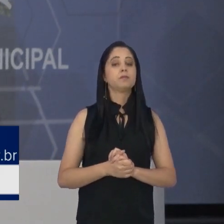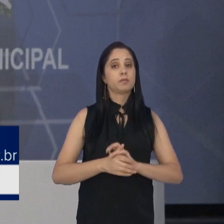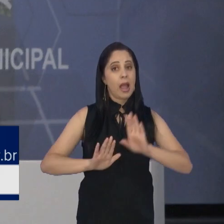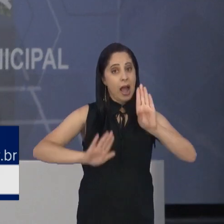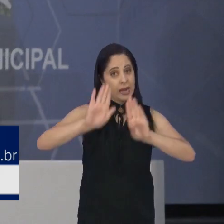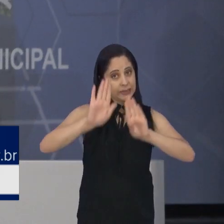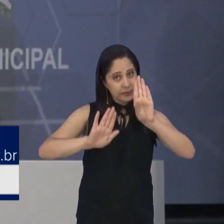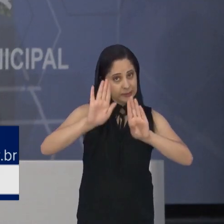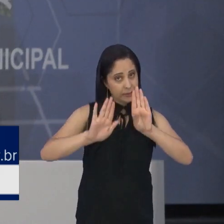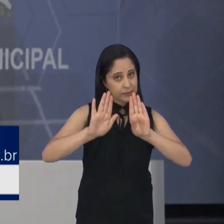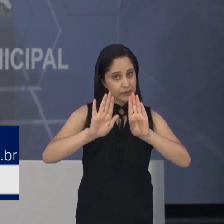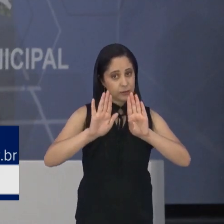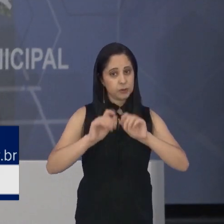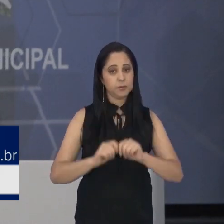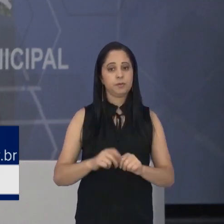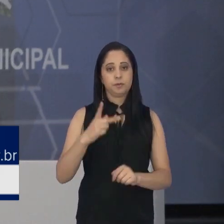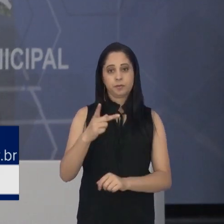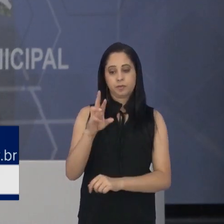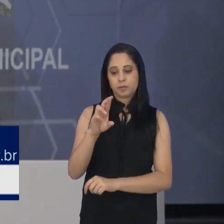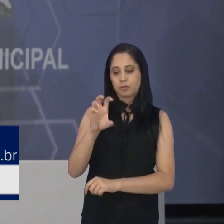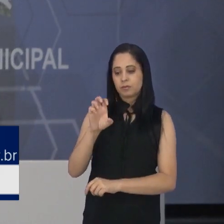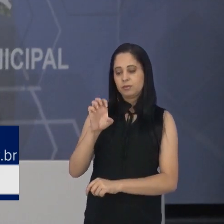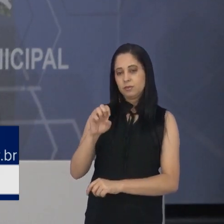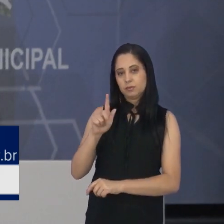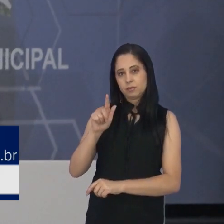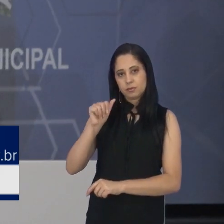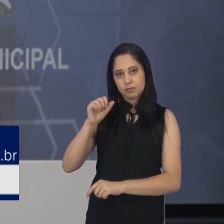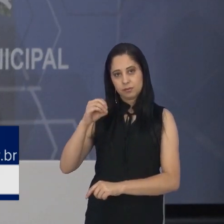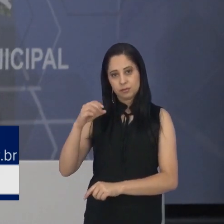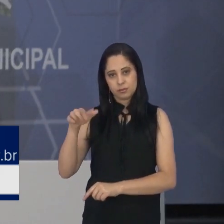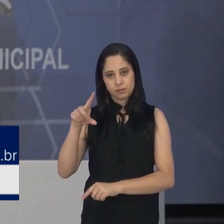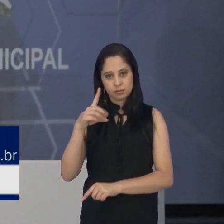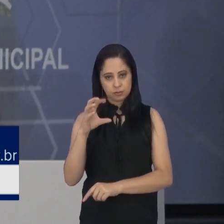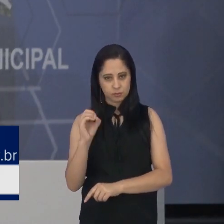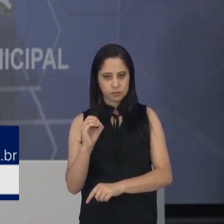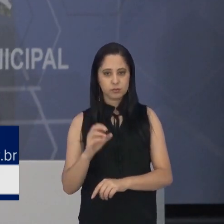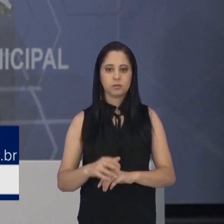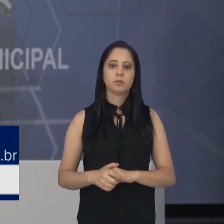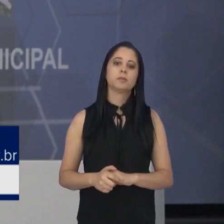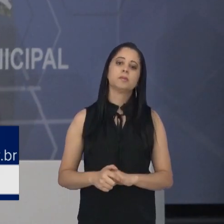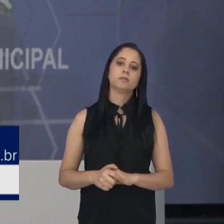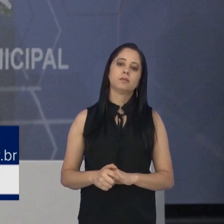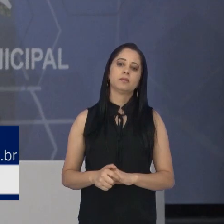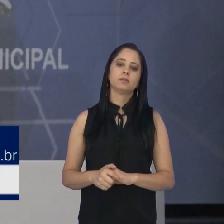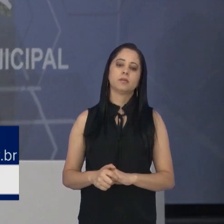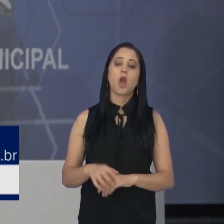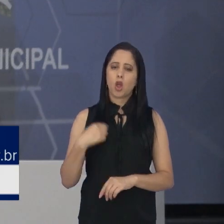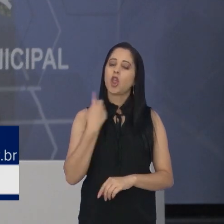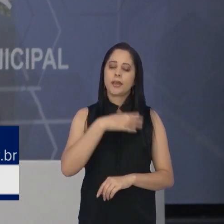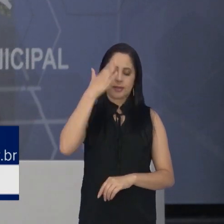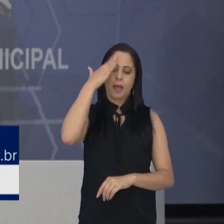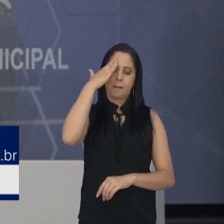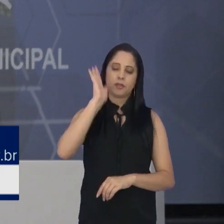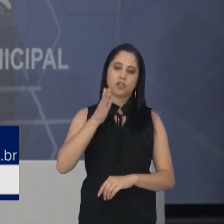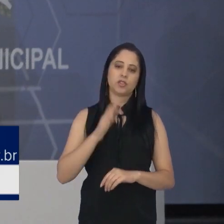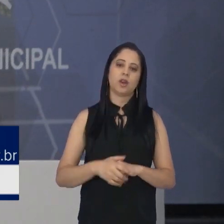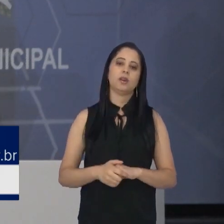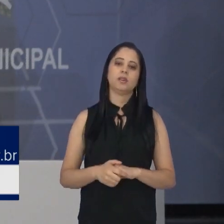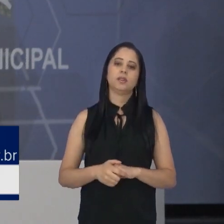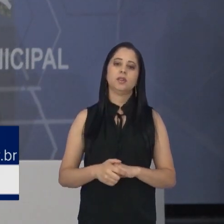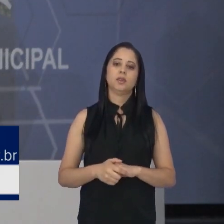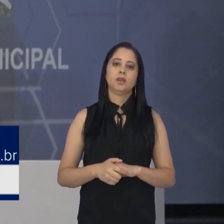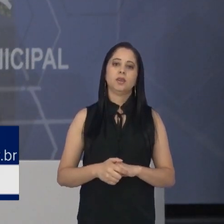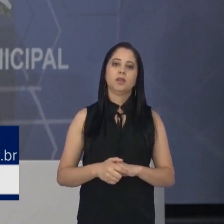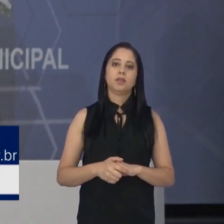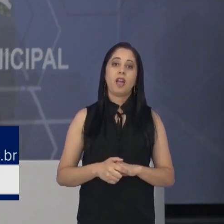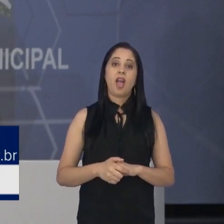porém, jornal Vale falando, jornalista Júlio Codazzi, porém, e nós temos ciência disso, foi concluído no início de